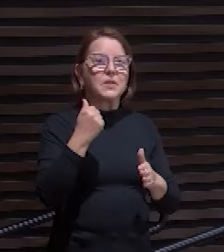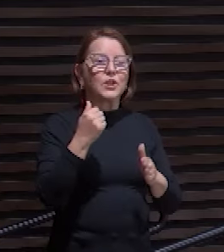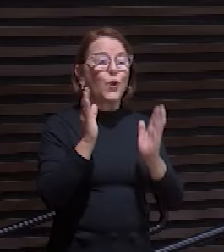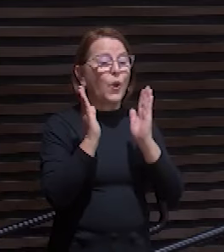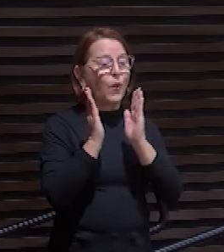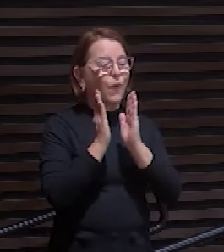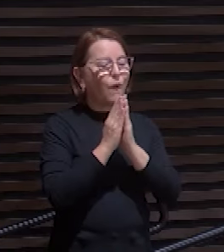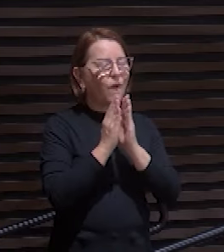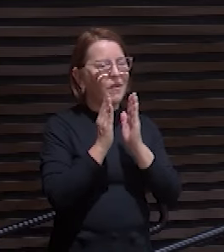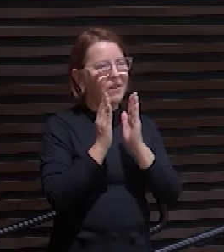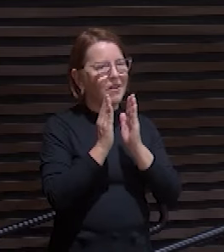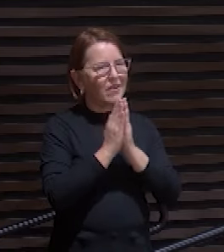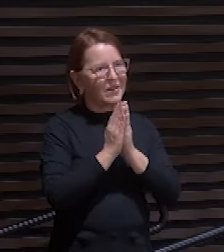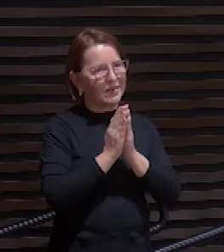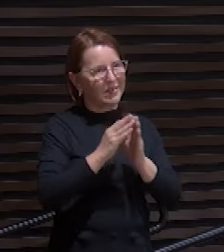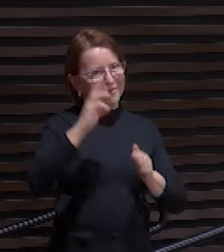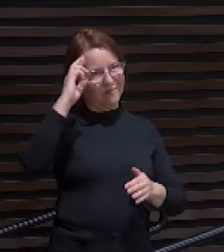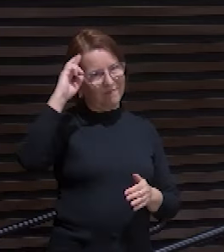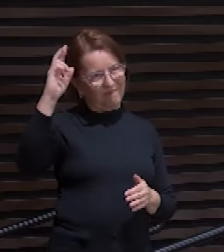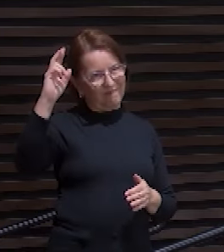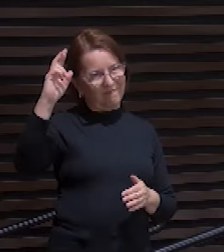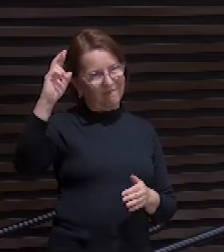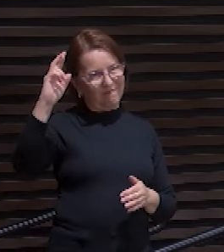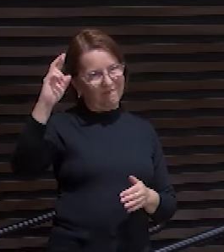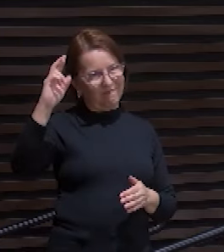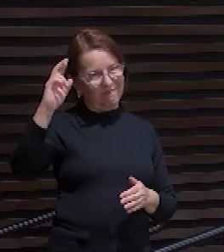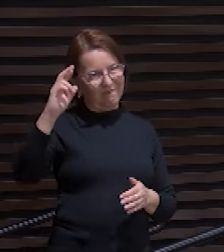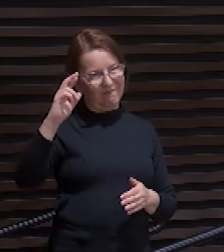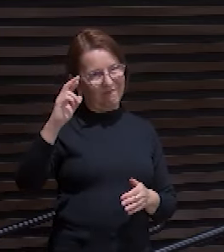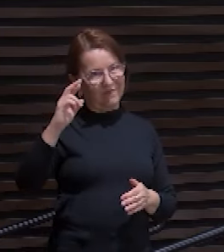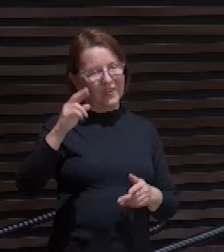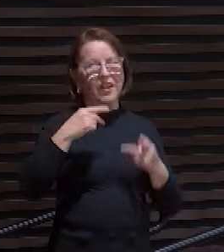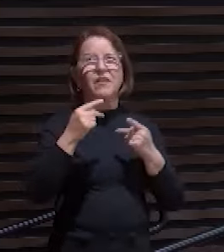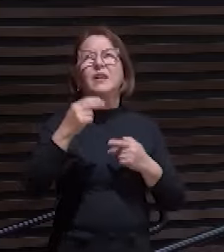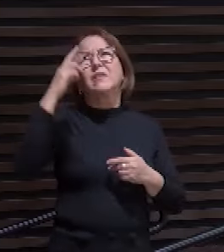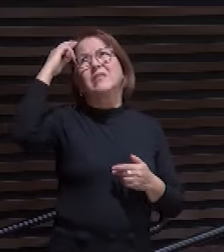Deus, se colocar diante dele e falar: Senhor, tem misericórdia de mim.